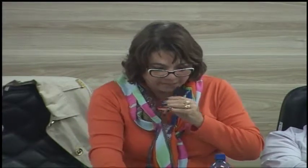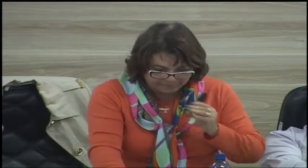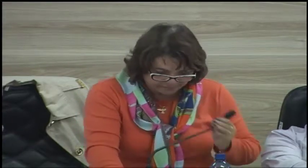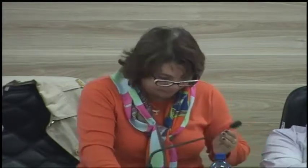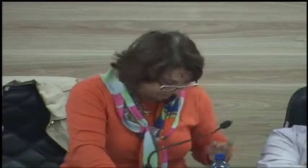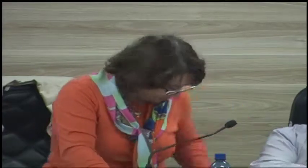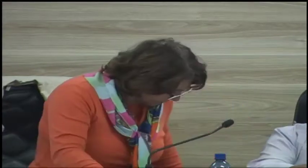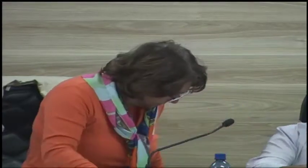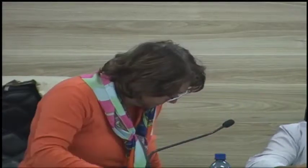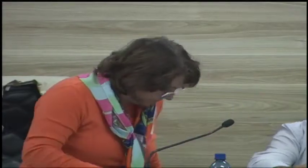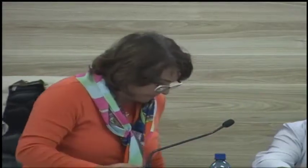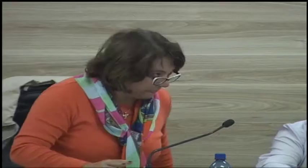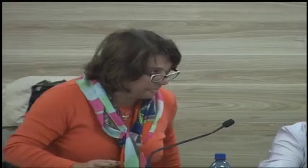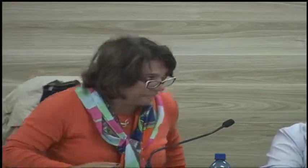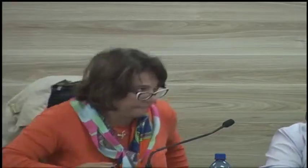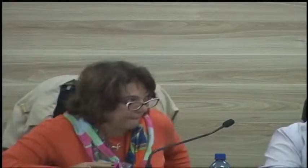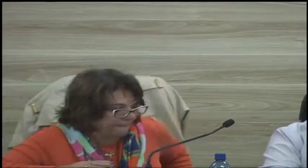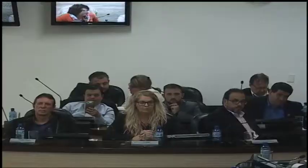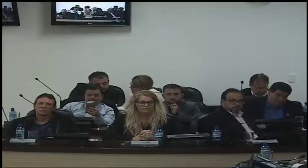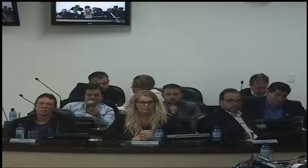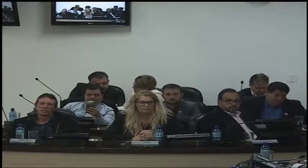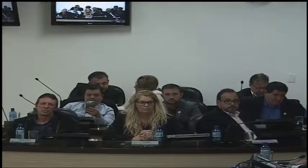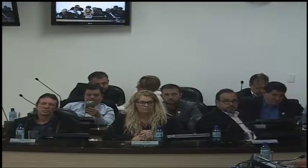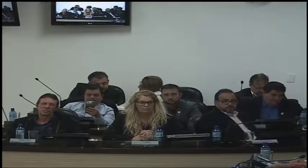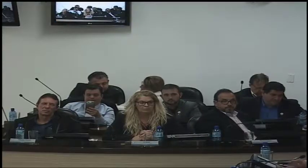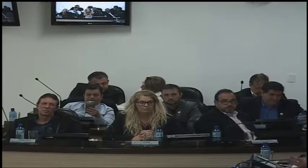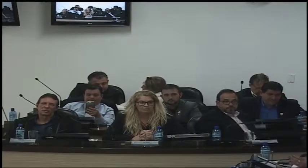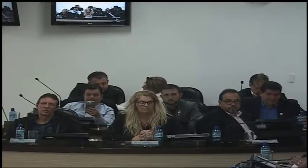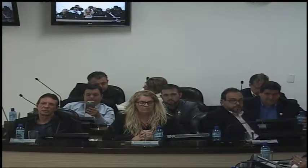obrigada. Doutor, o senhor me dá uma parte?